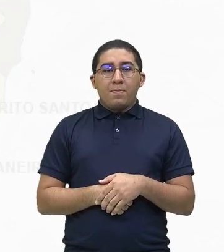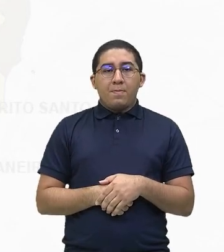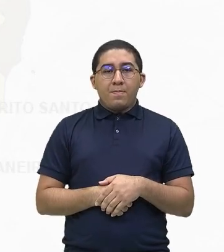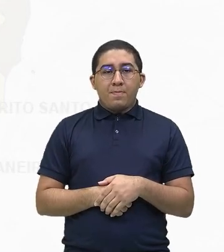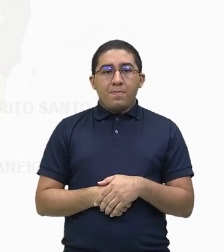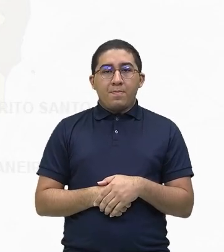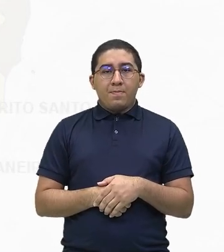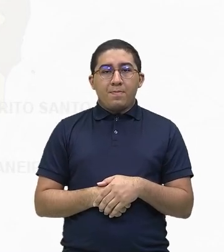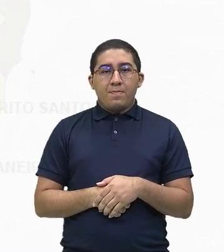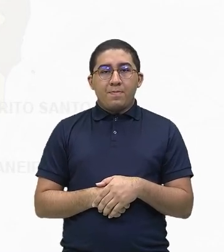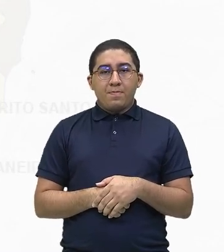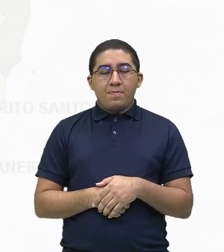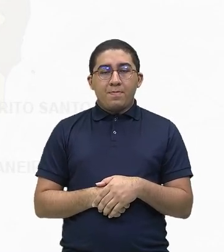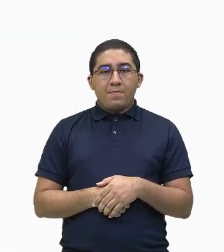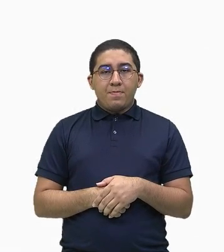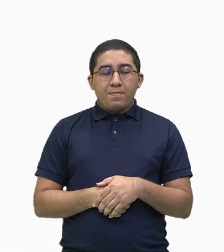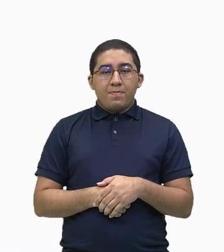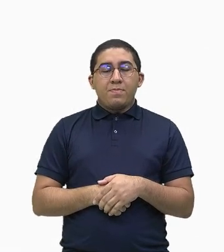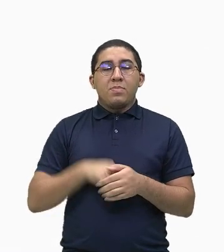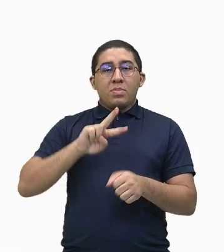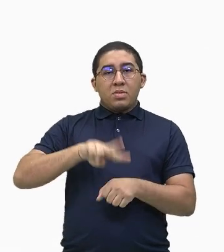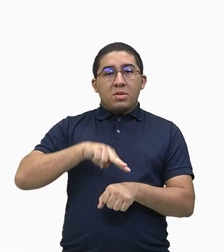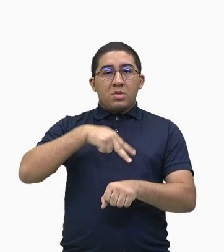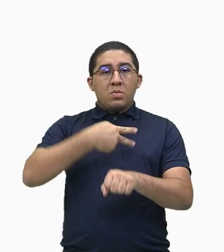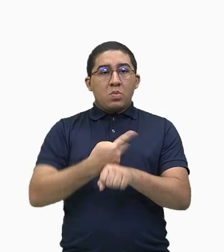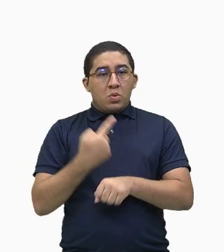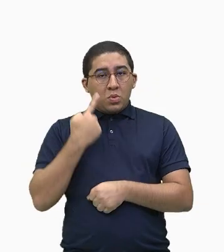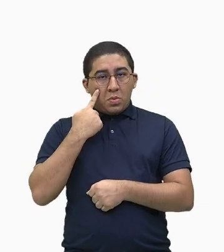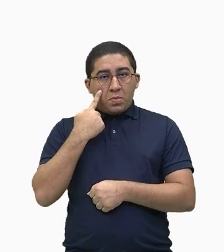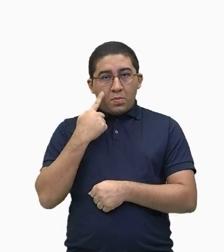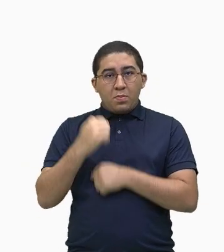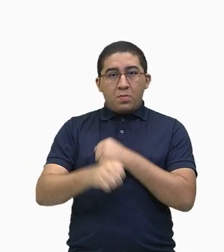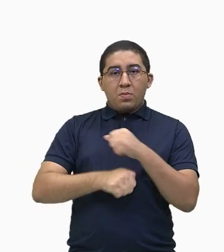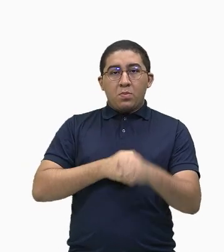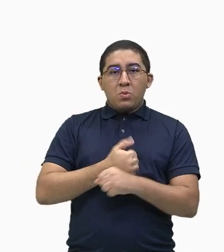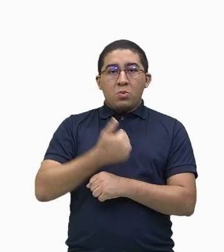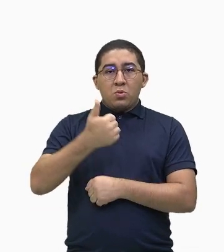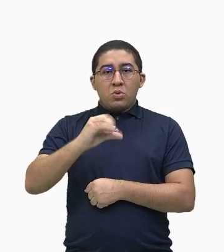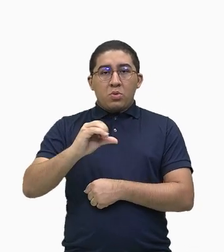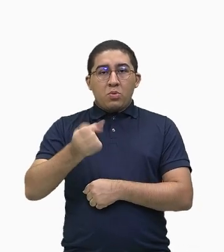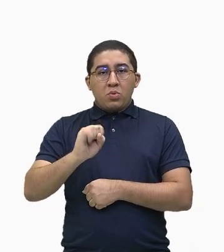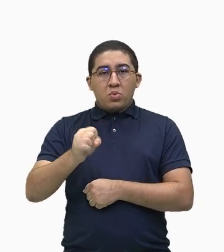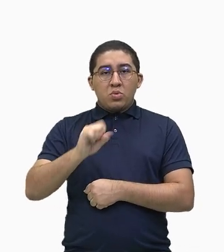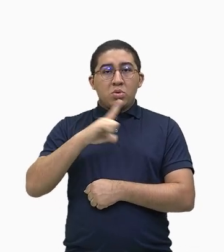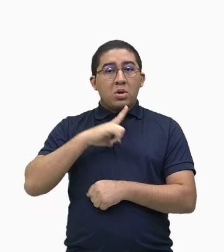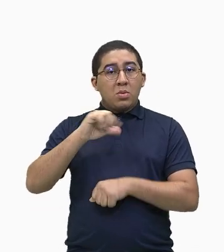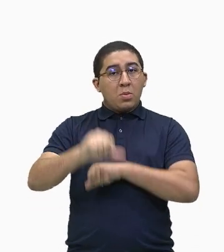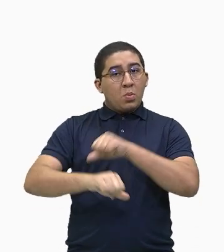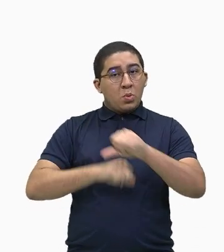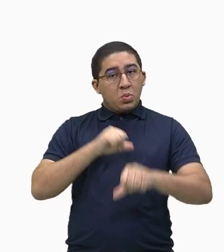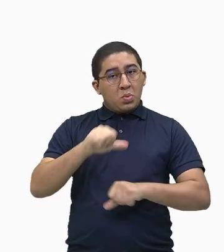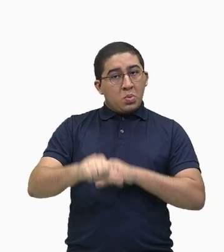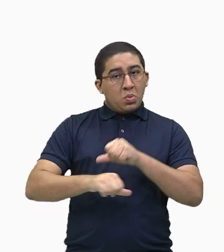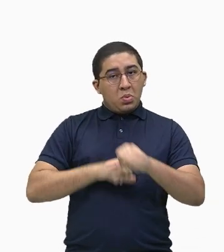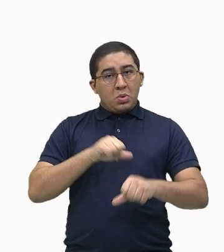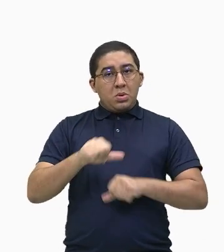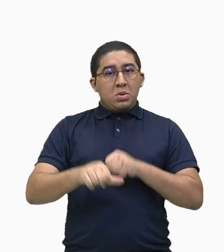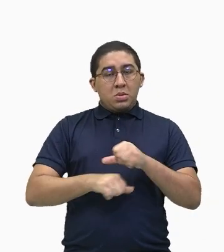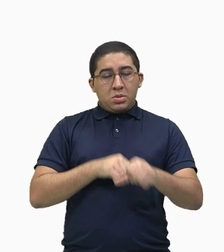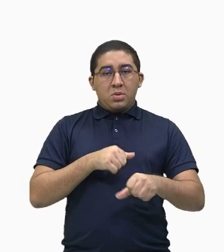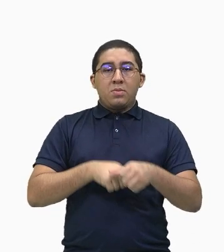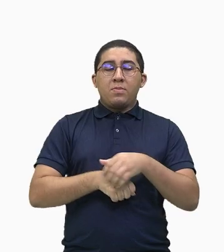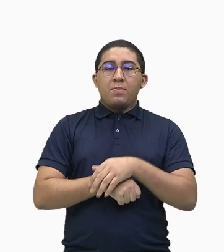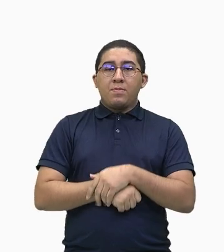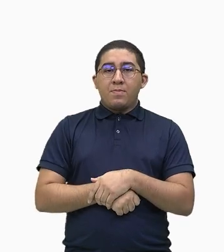de 1970 a 1988, olha, a gente vai ter uma mudança, né? Na configuração do nosso